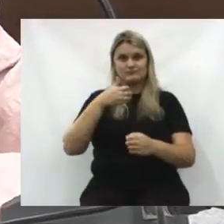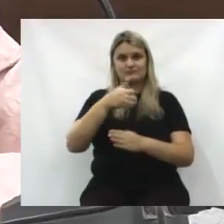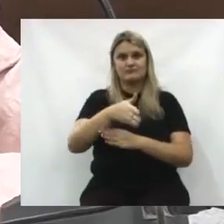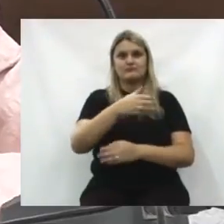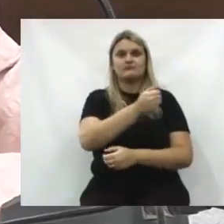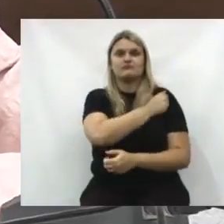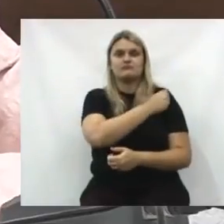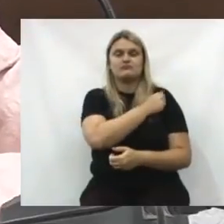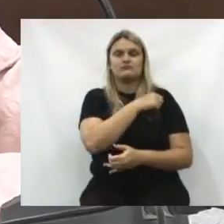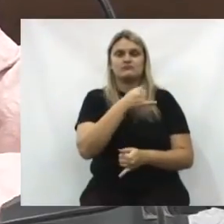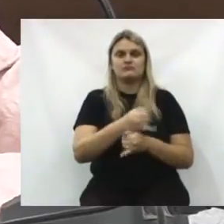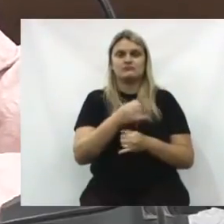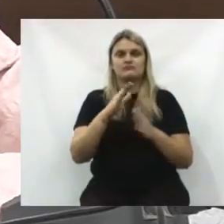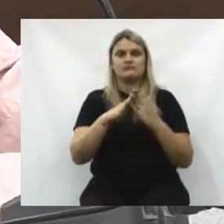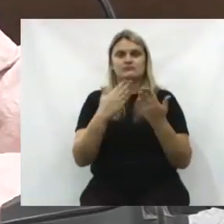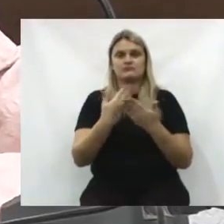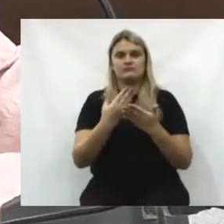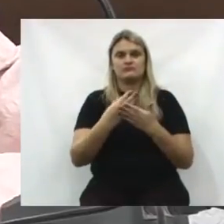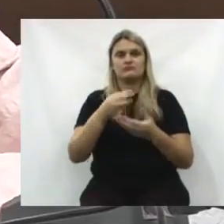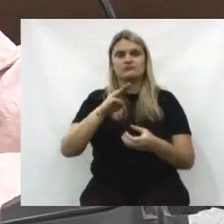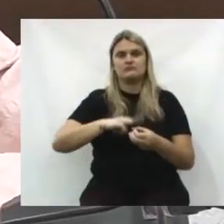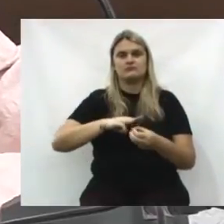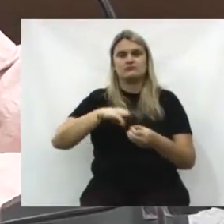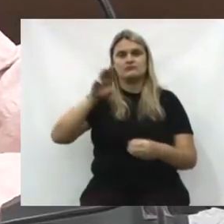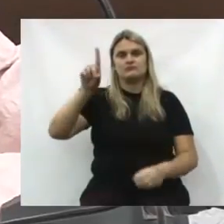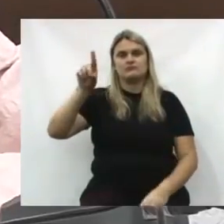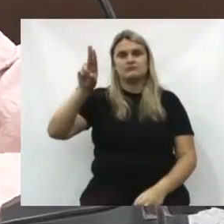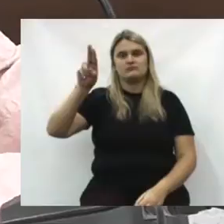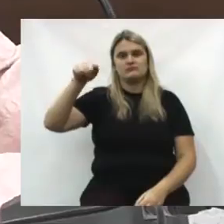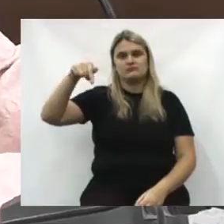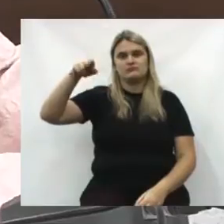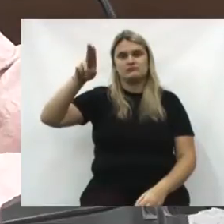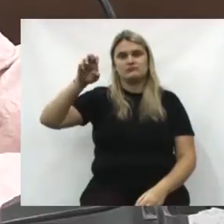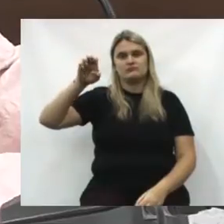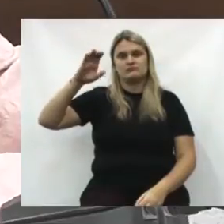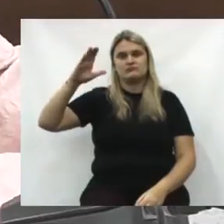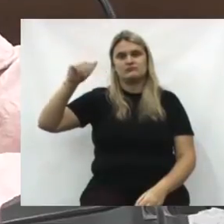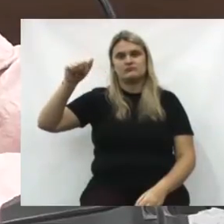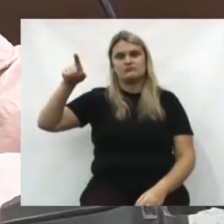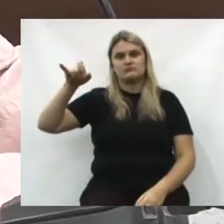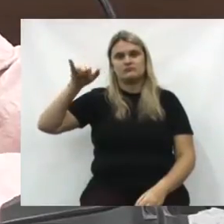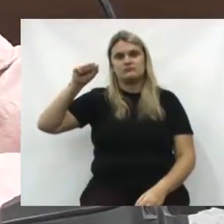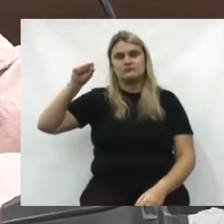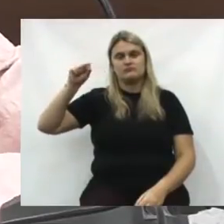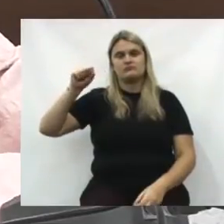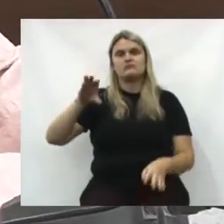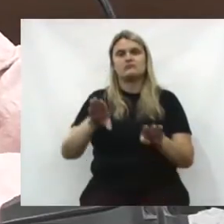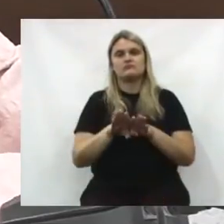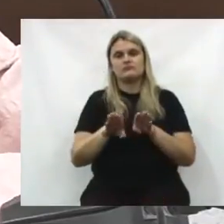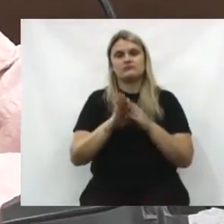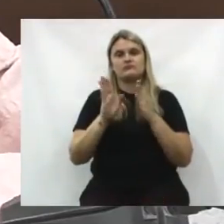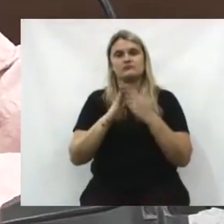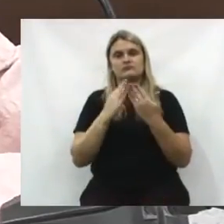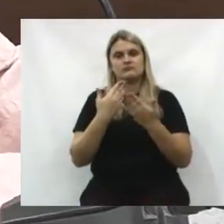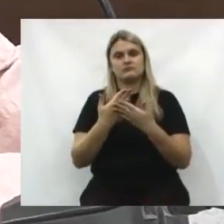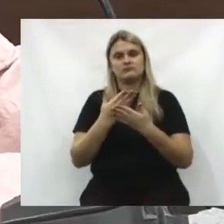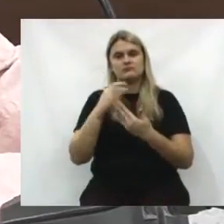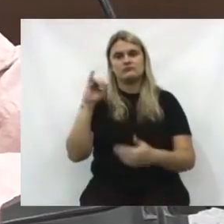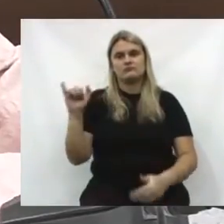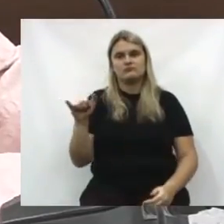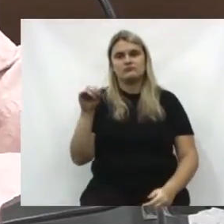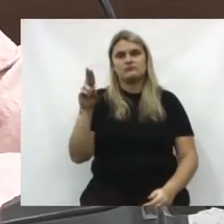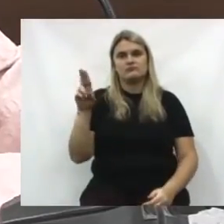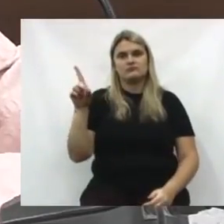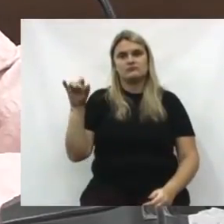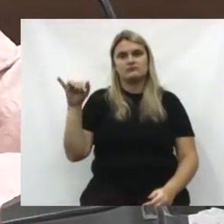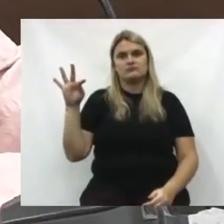essencial para alunos e direção da Escola Municipal Duque de Caxias, Escola Estadual Judite Simas